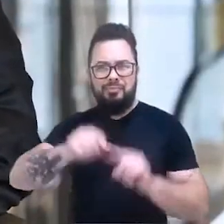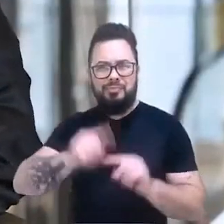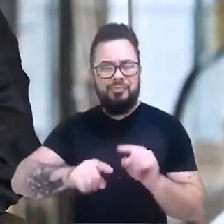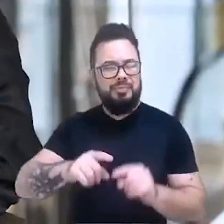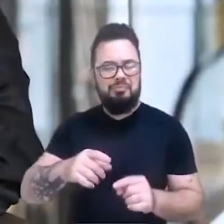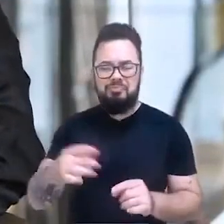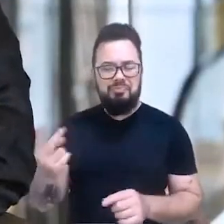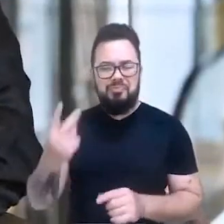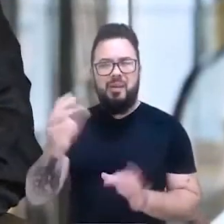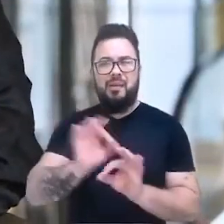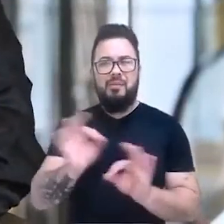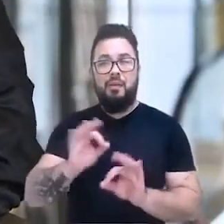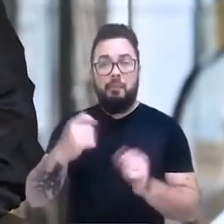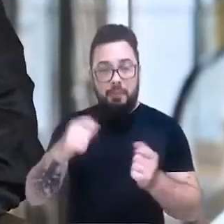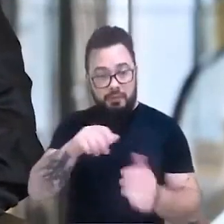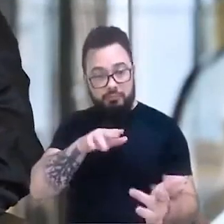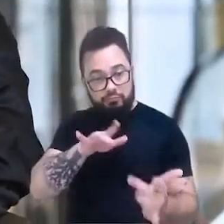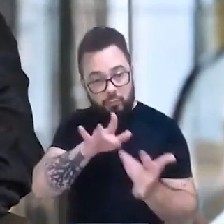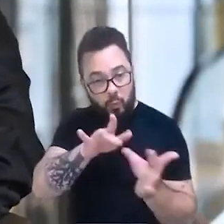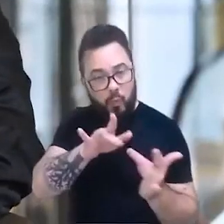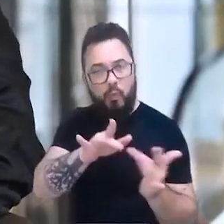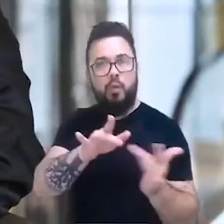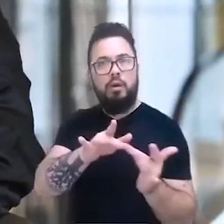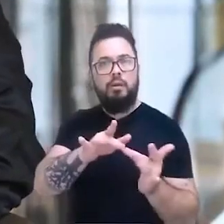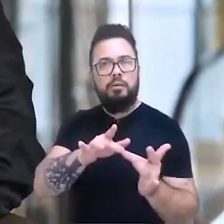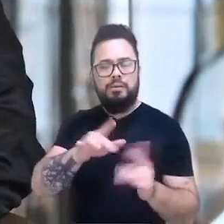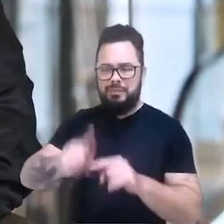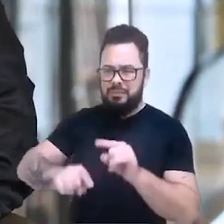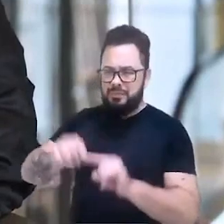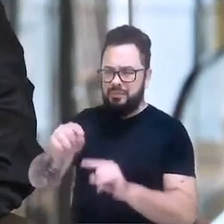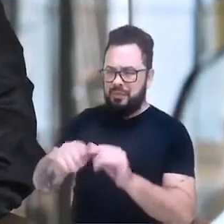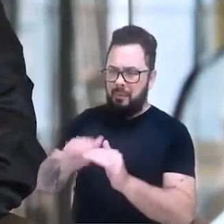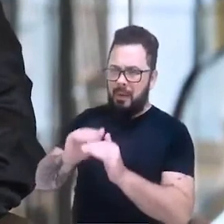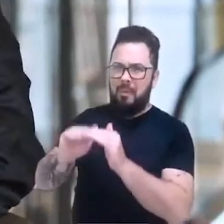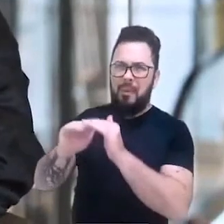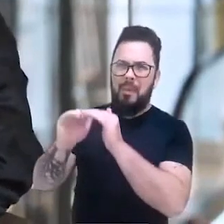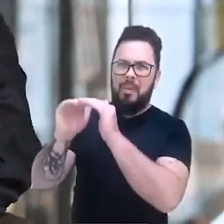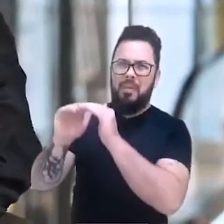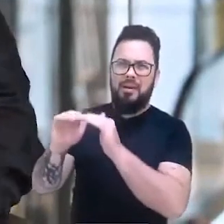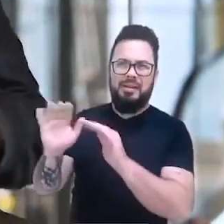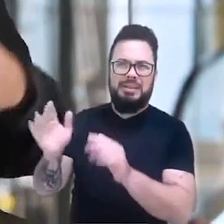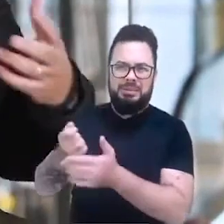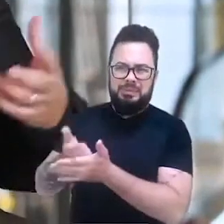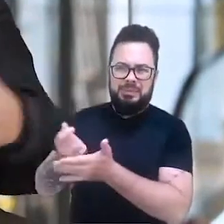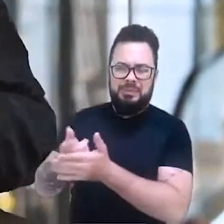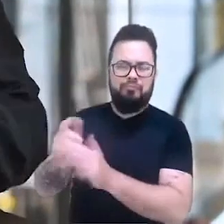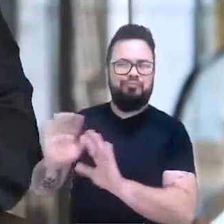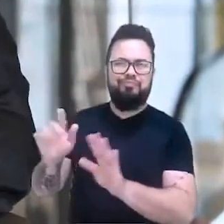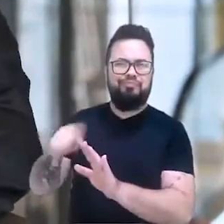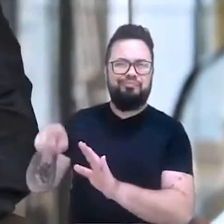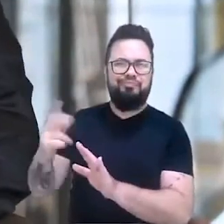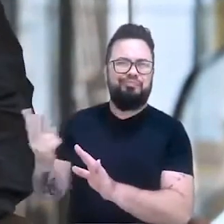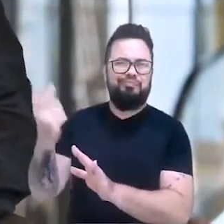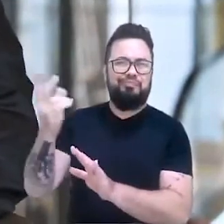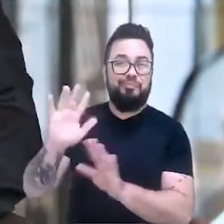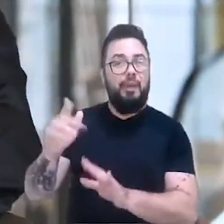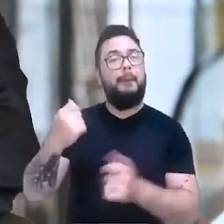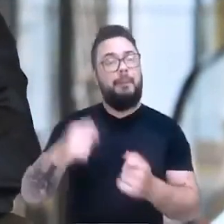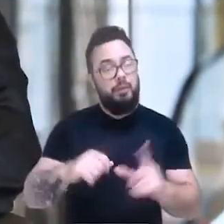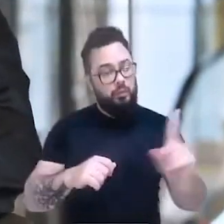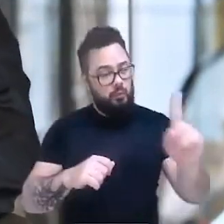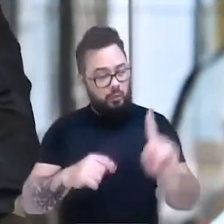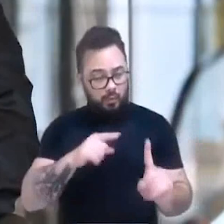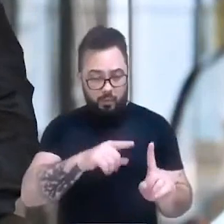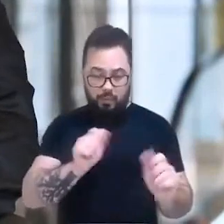vale nada se não tem relação com o outro. Todos os objetos que a gente tem, tudo que a gente juntou, que a gente quer comprar, não vale